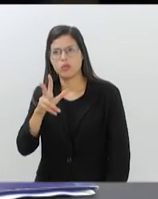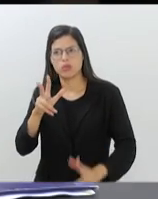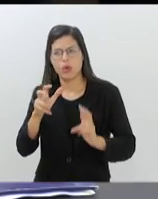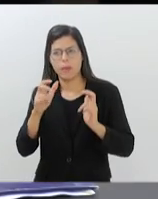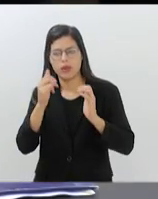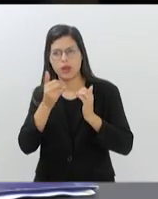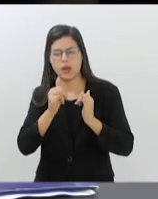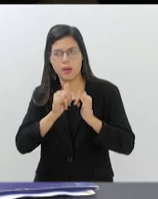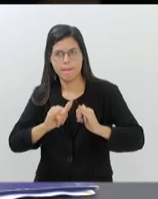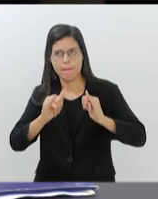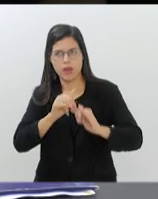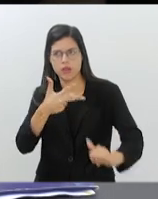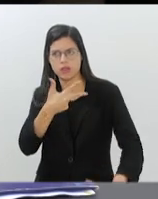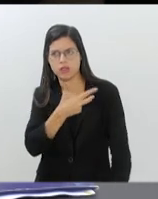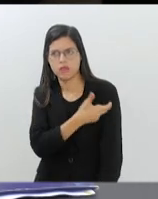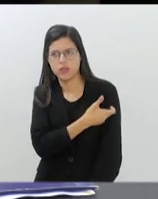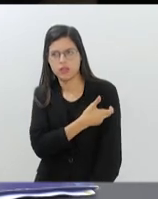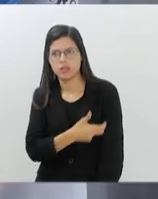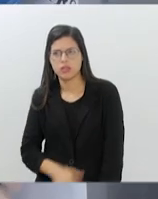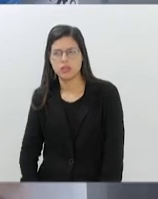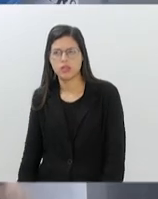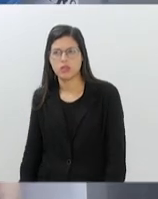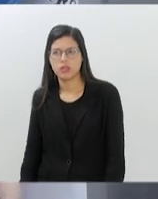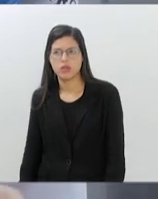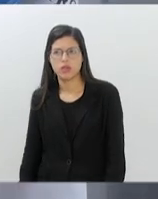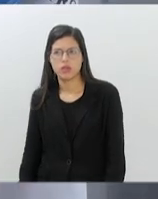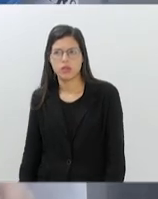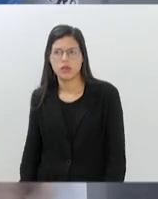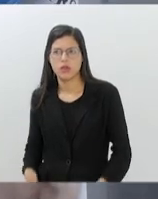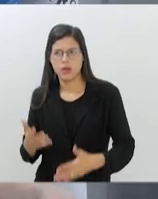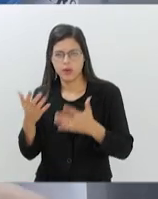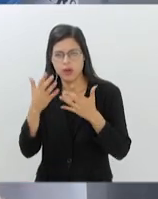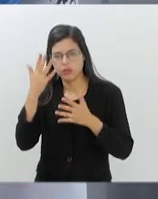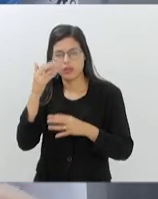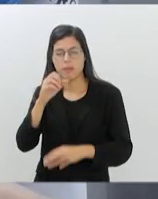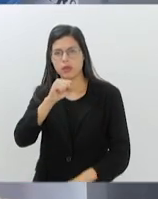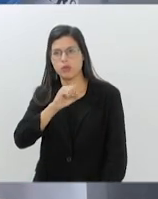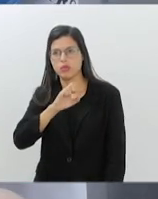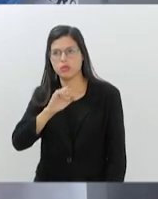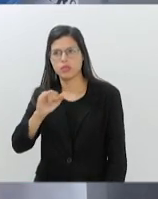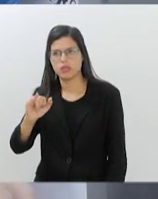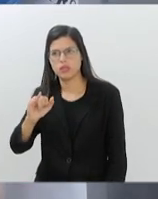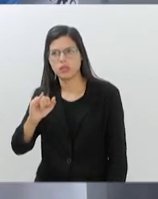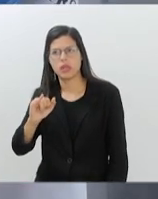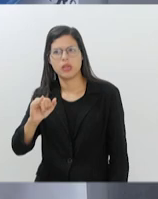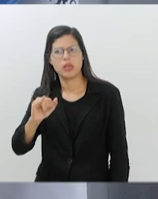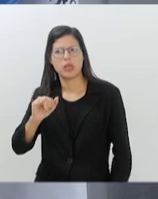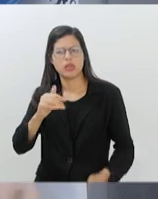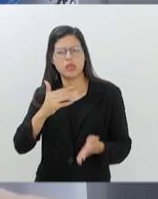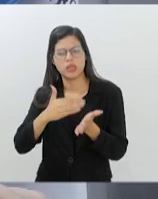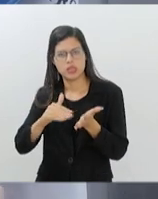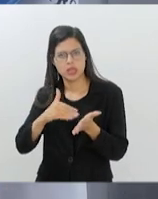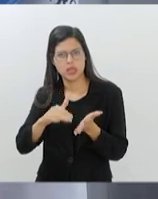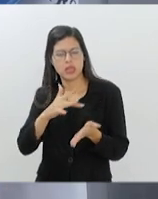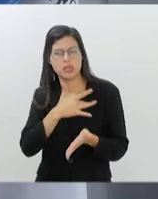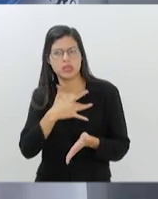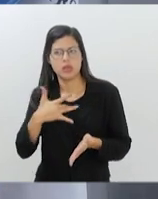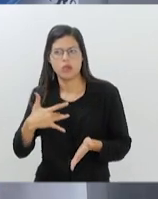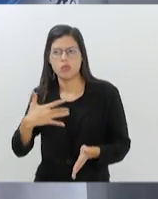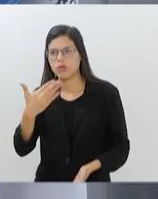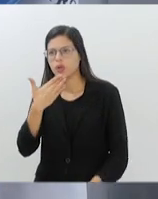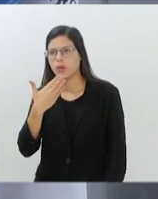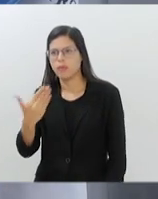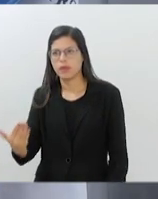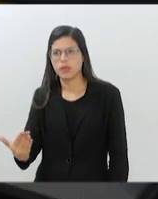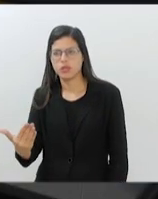Tá mas eu eu entendi eu quero ver eu quero saber o sei que partiu da Secretaria de Saúde solicitar essa